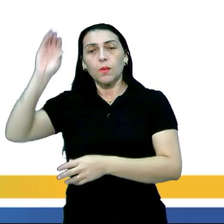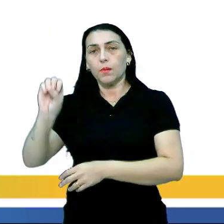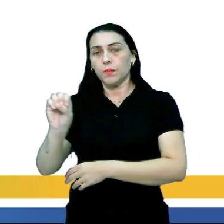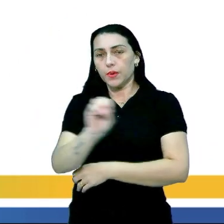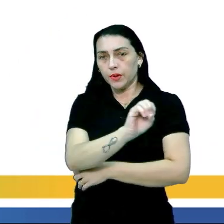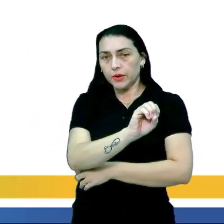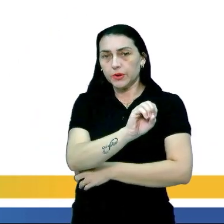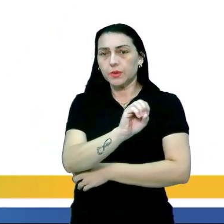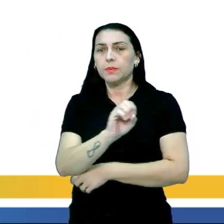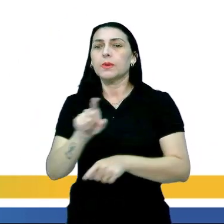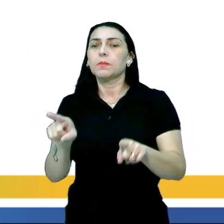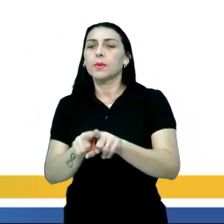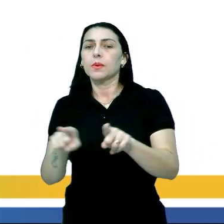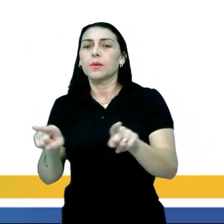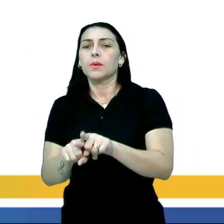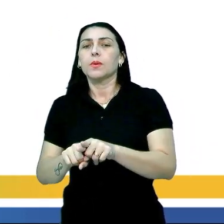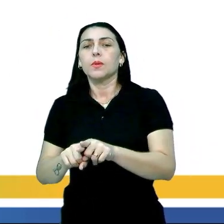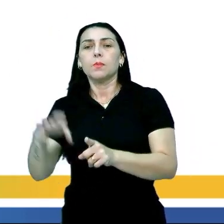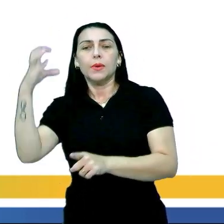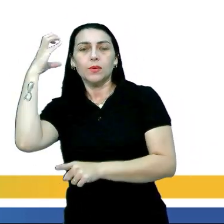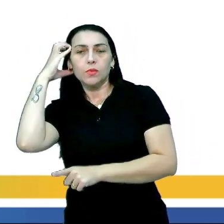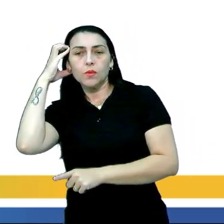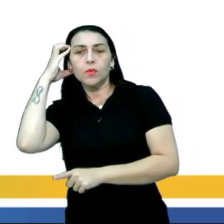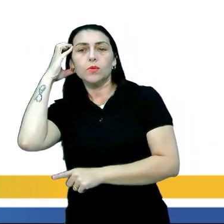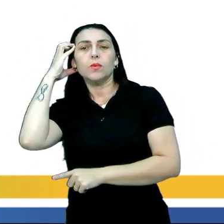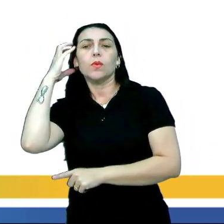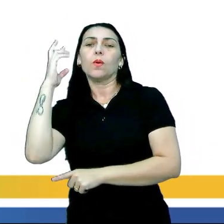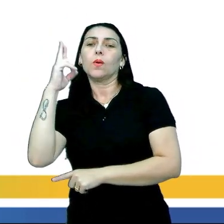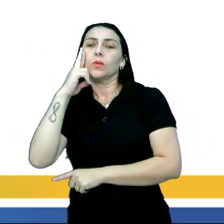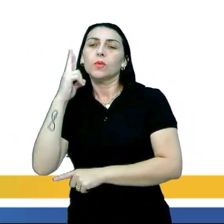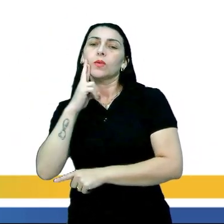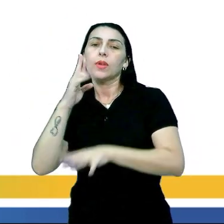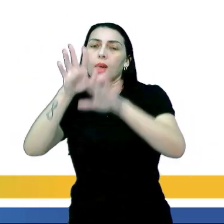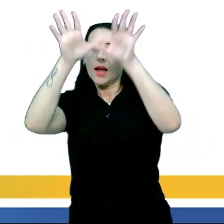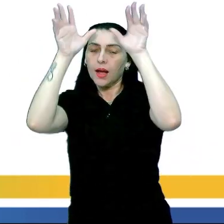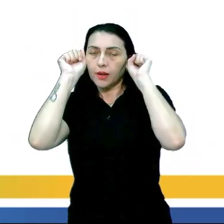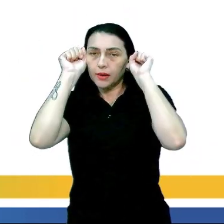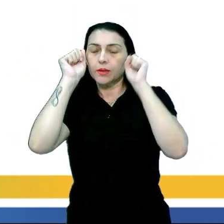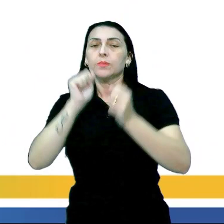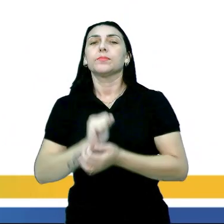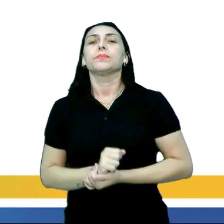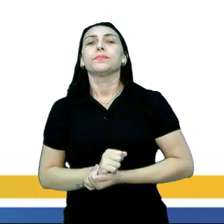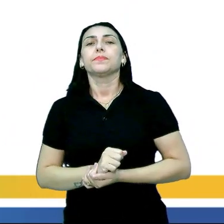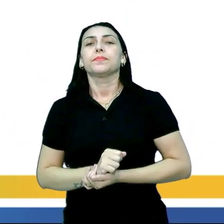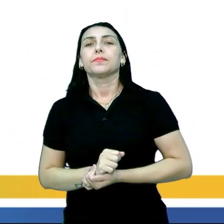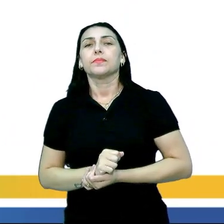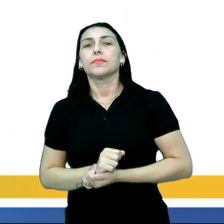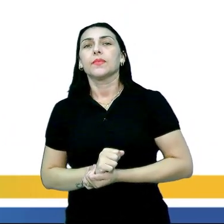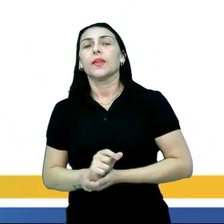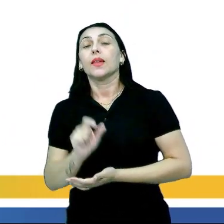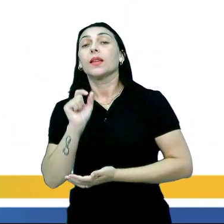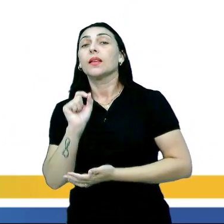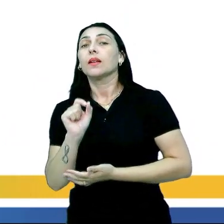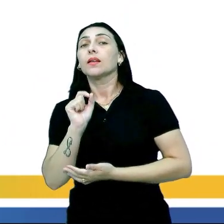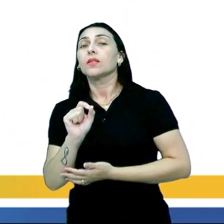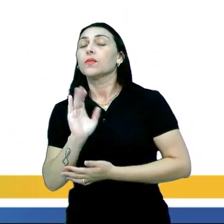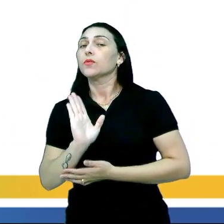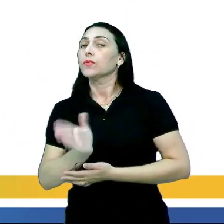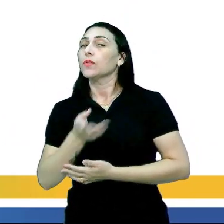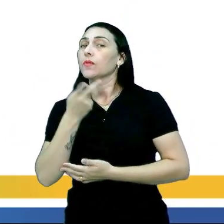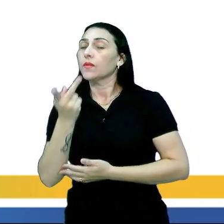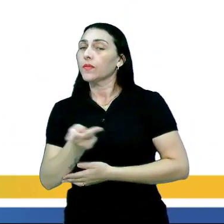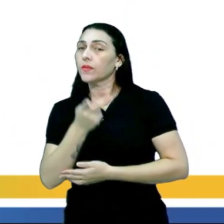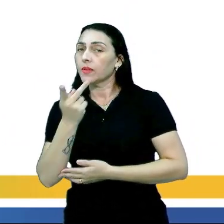o oeste, passando por estados do Mato Grosso, Rondônia e Acre. Essa porção de terra, como eu disse,